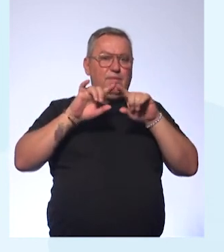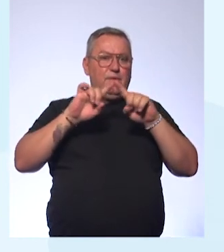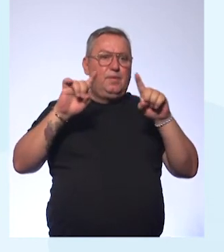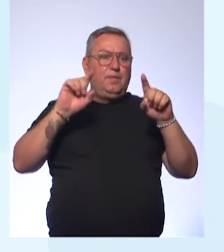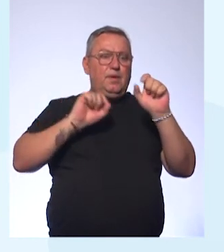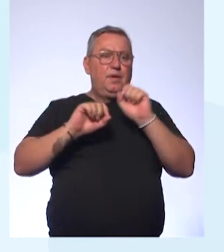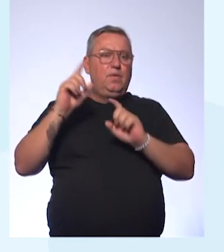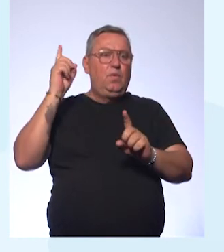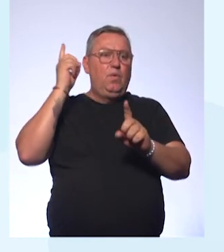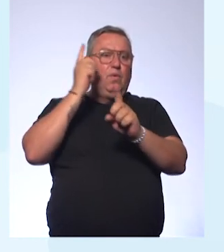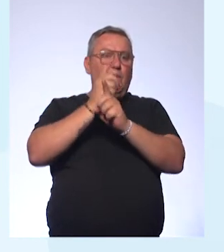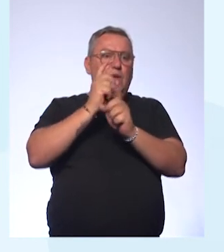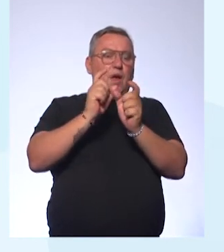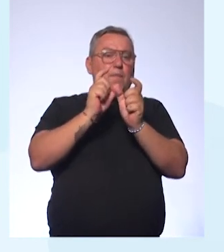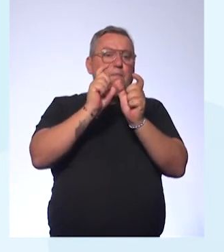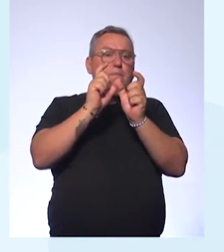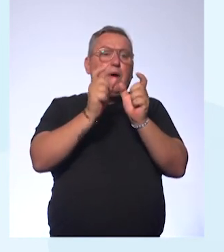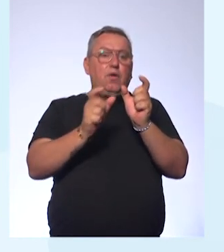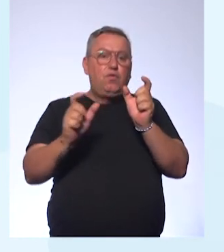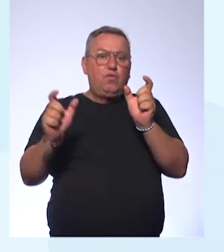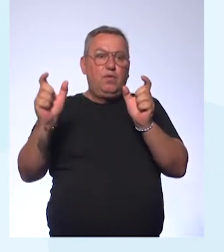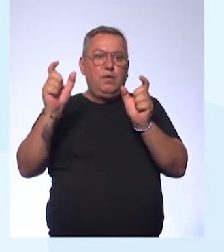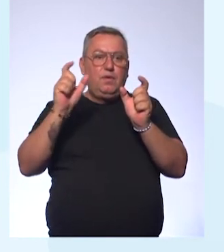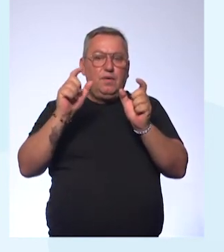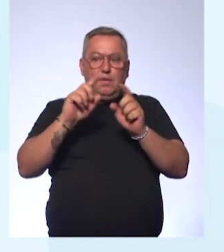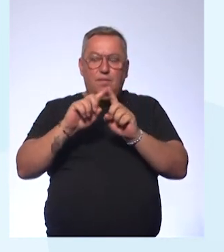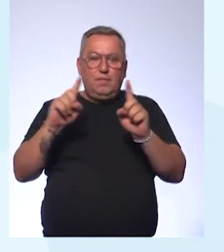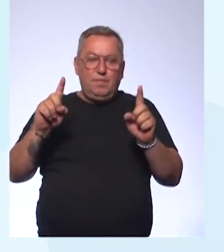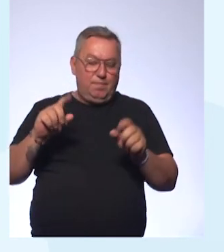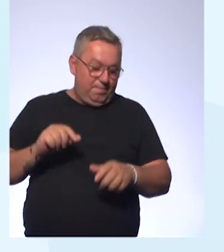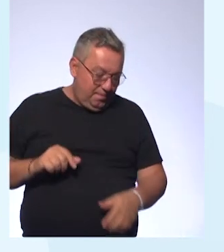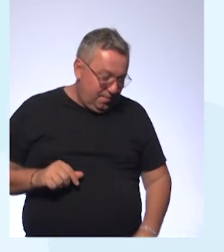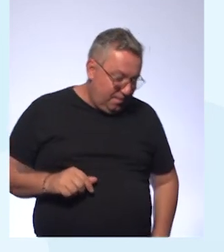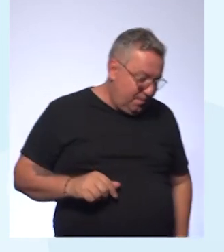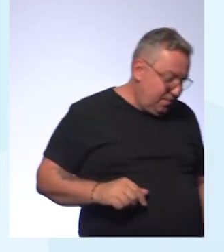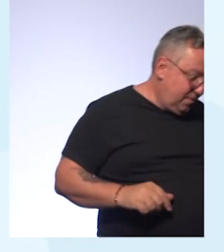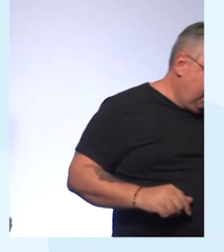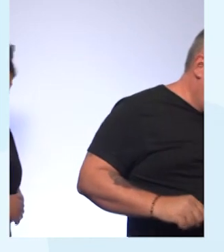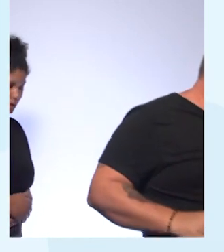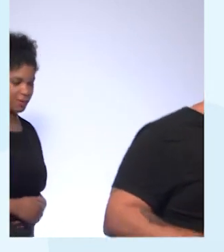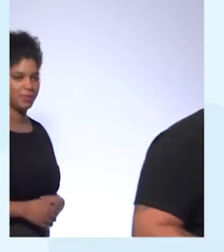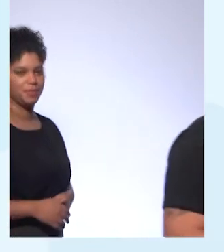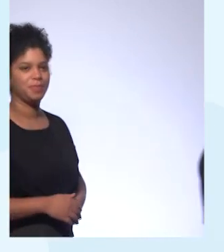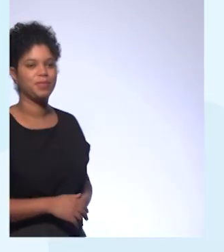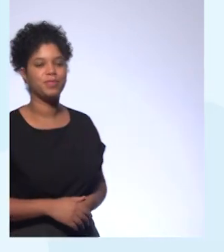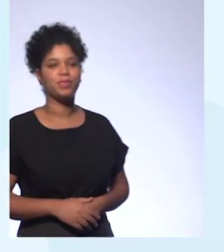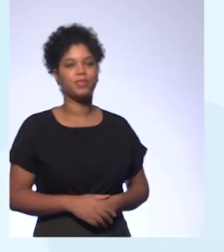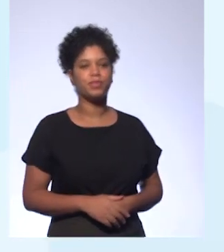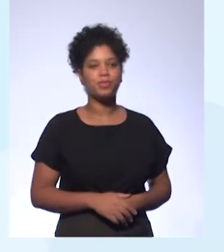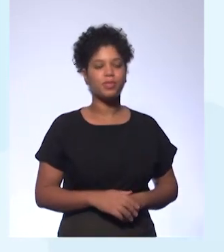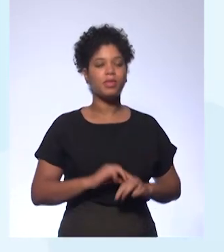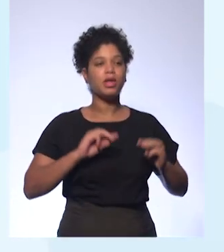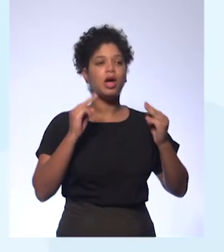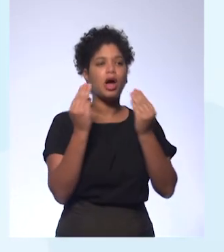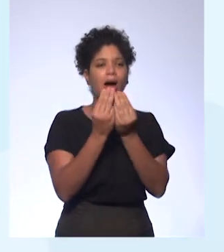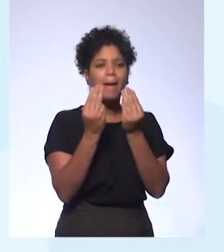Para encontrar as partículas, a massa das partículas, massa em quilogramas